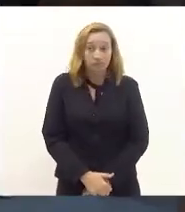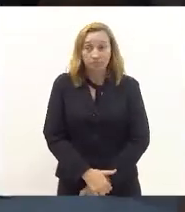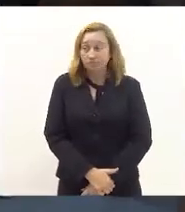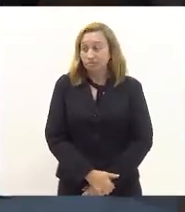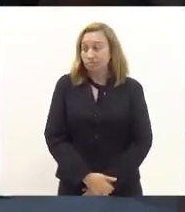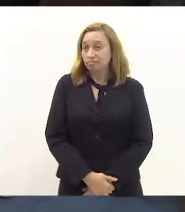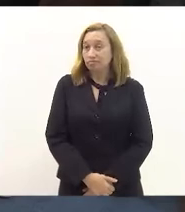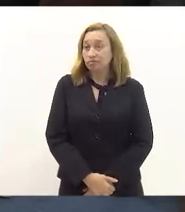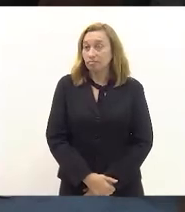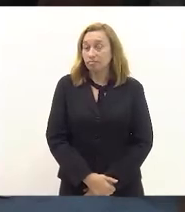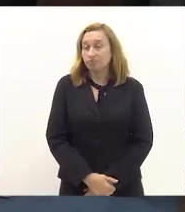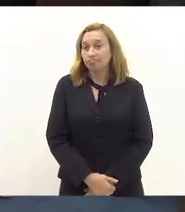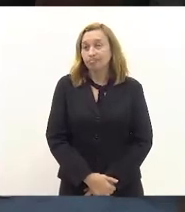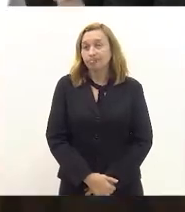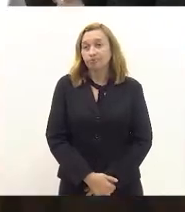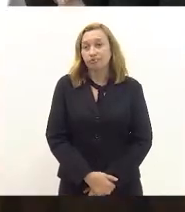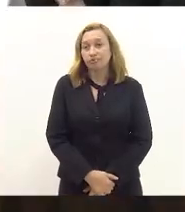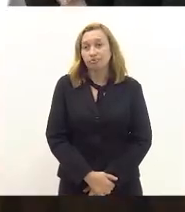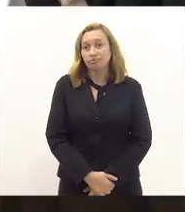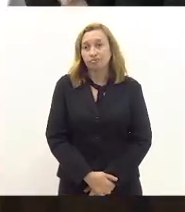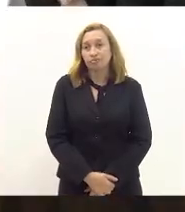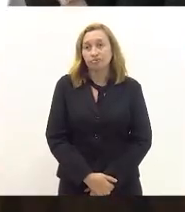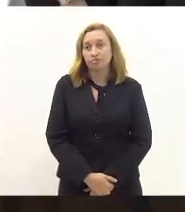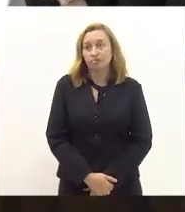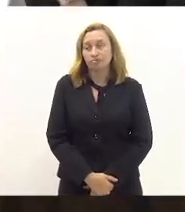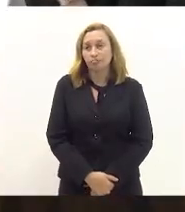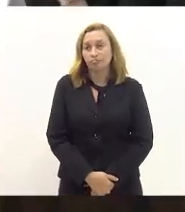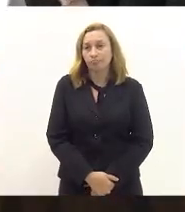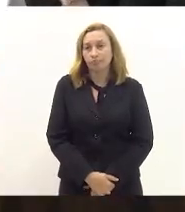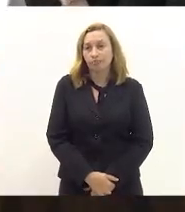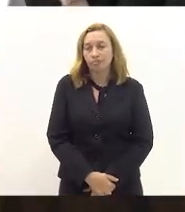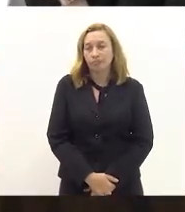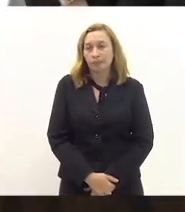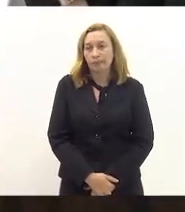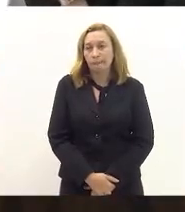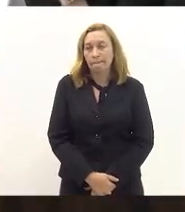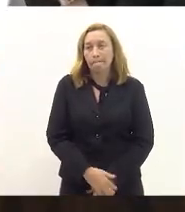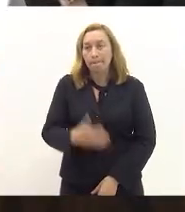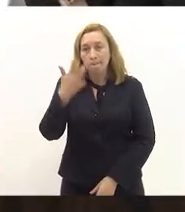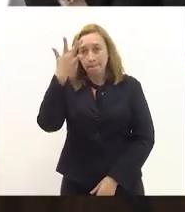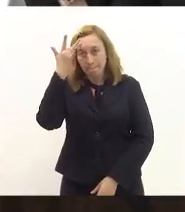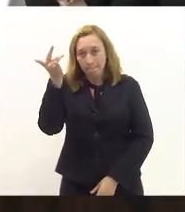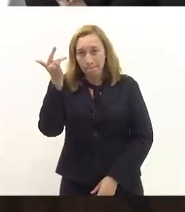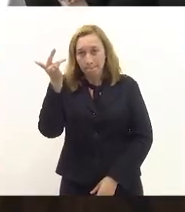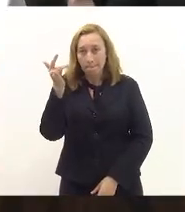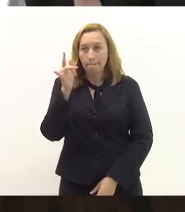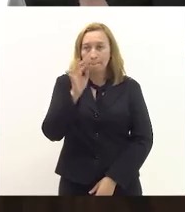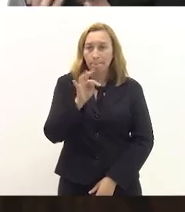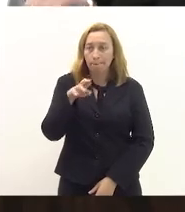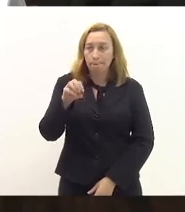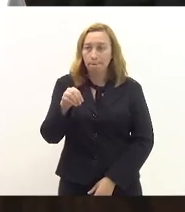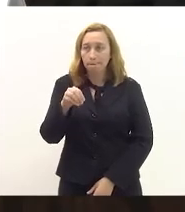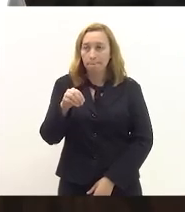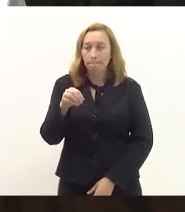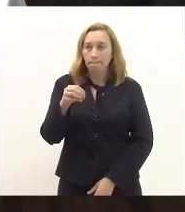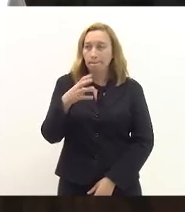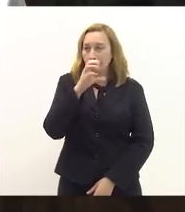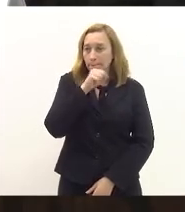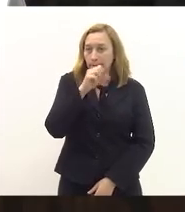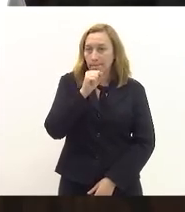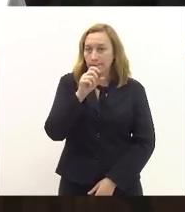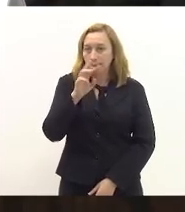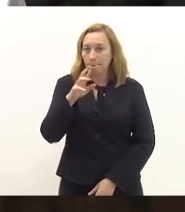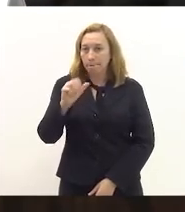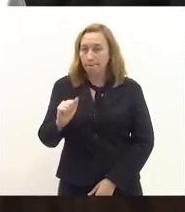Marta, eu vou ter que ir, porque eu... Ó, amanhã a gente vai para Friburgo, sábado, com o Zezinho Bonifácio. Nós vamos estar